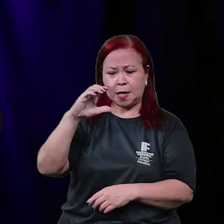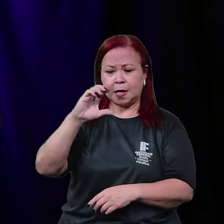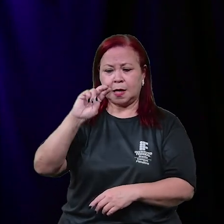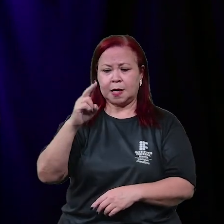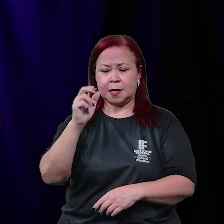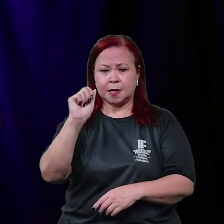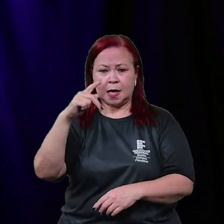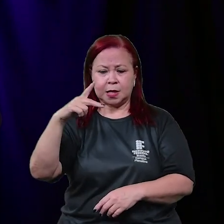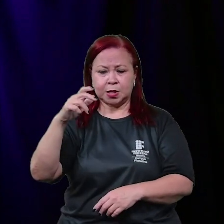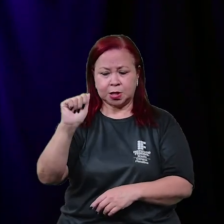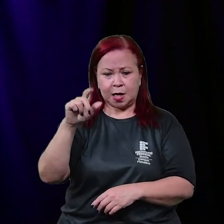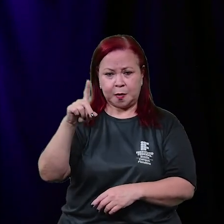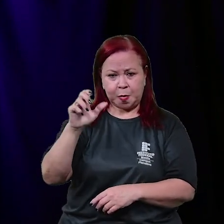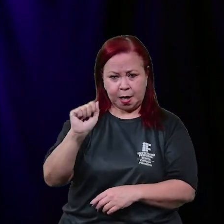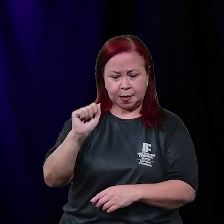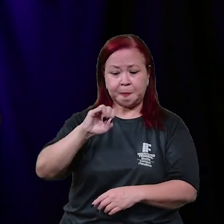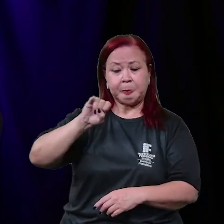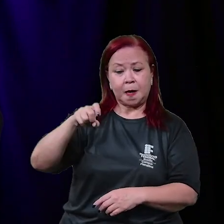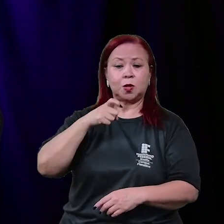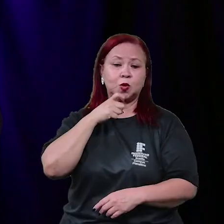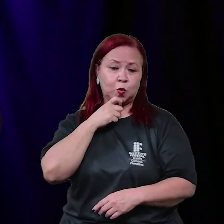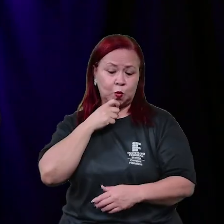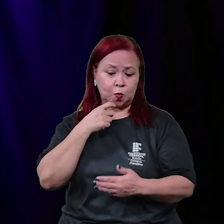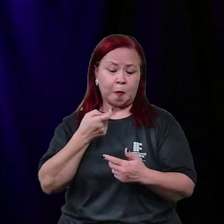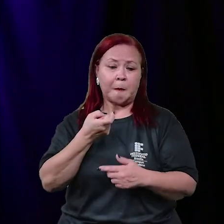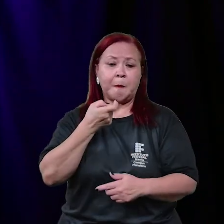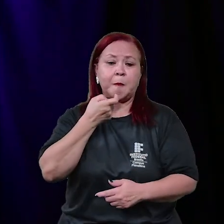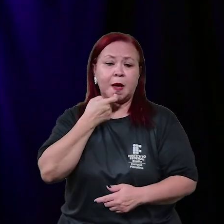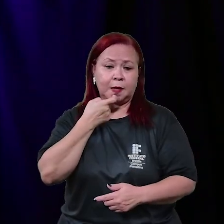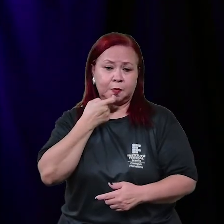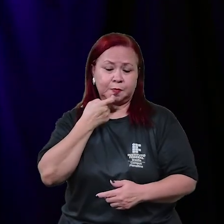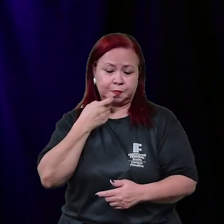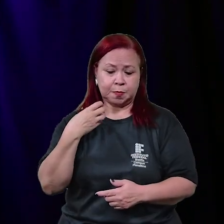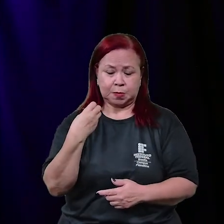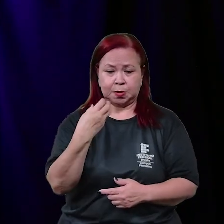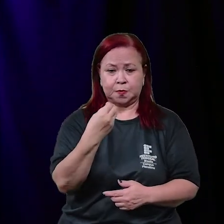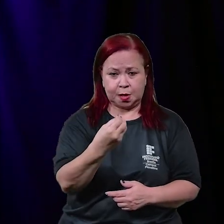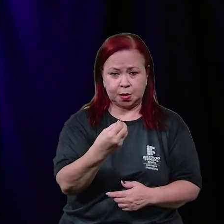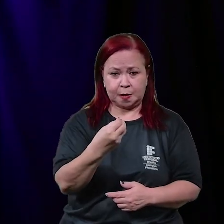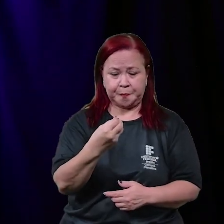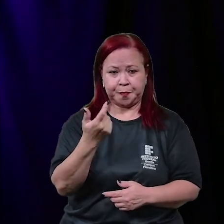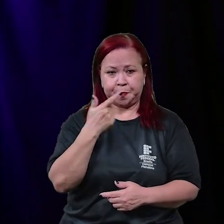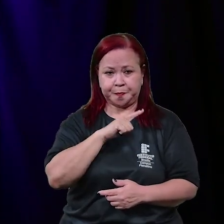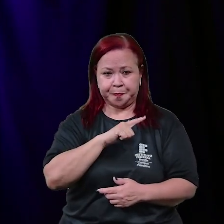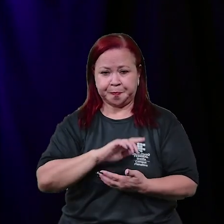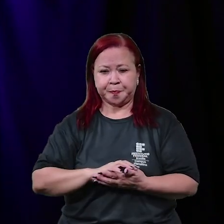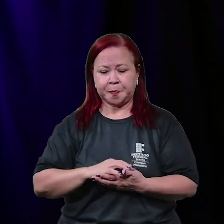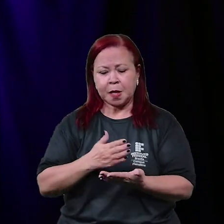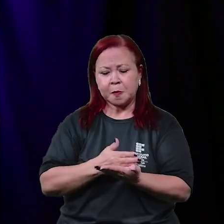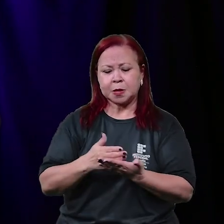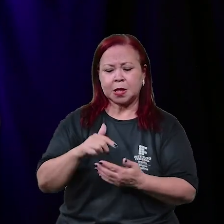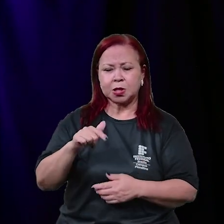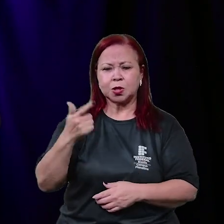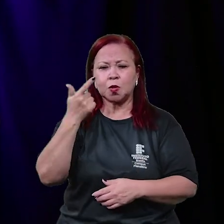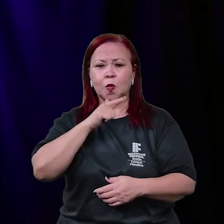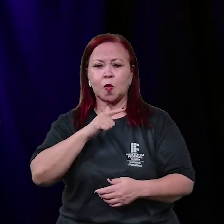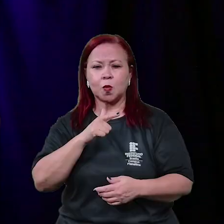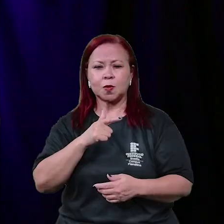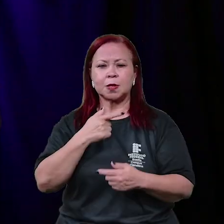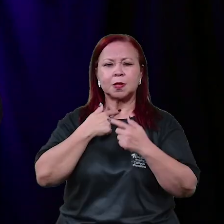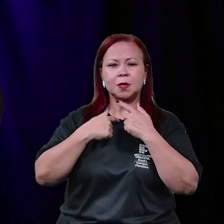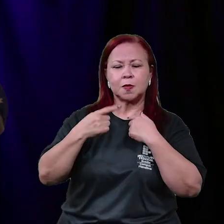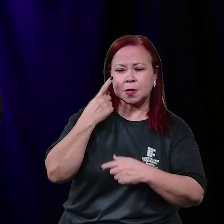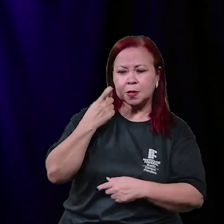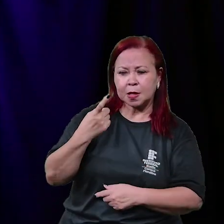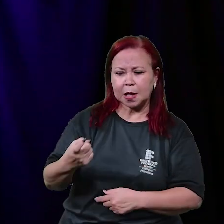justamente perto de onde que a gente poderia viajar, se fosse viajar. E aí, a partir daí, quando a gente conseguiu esse